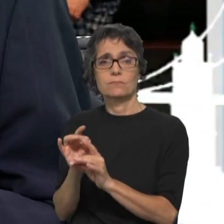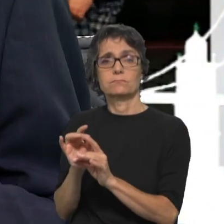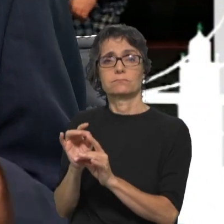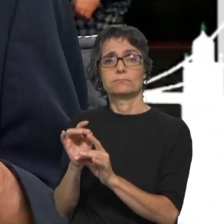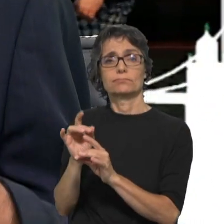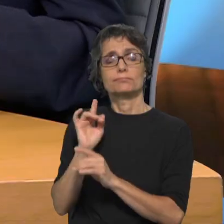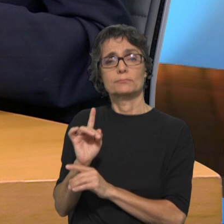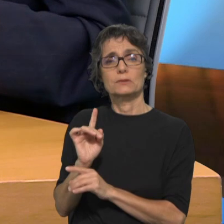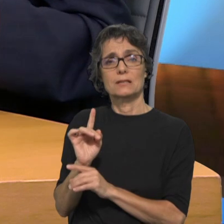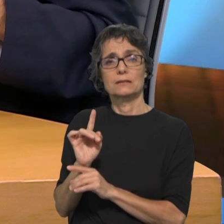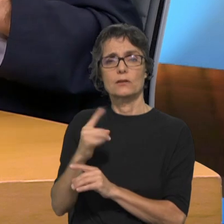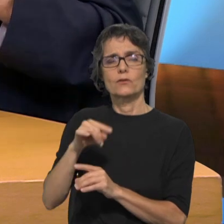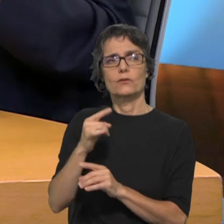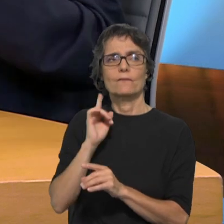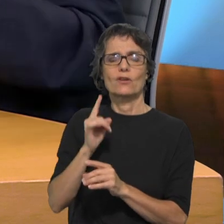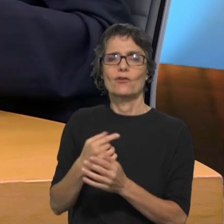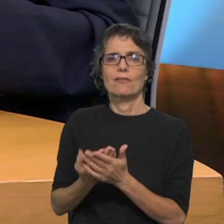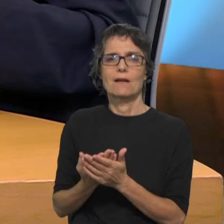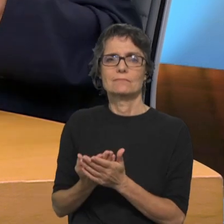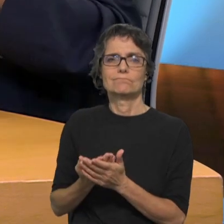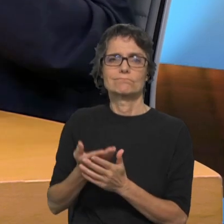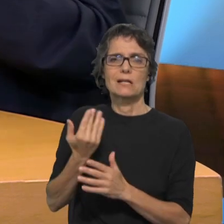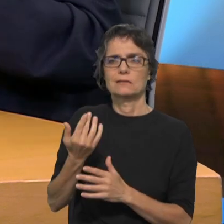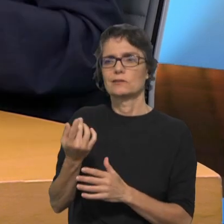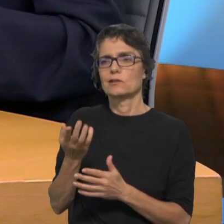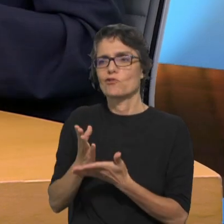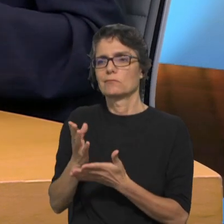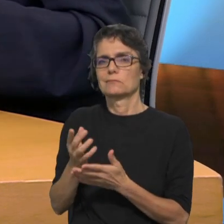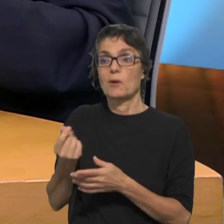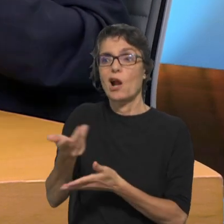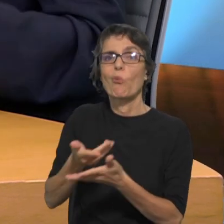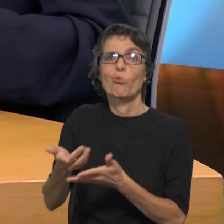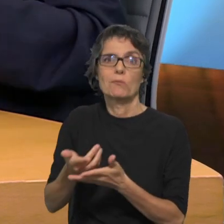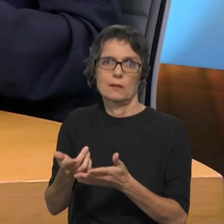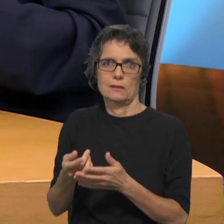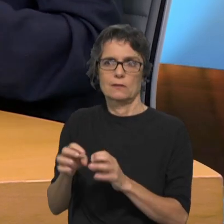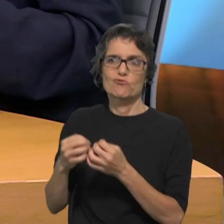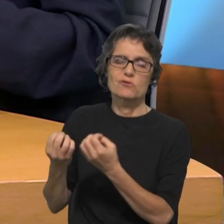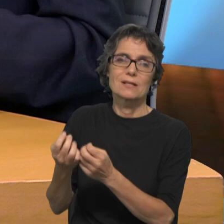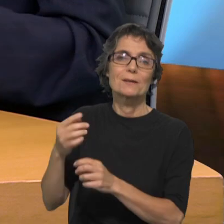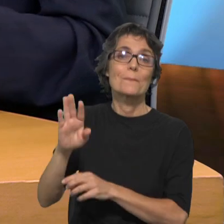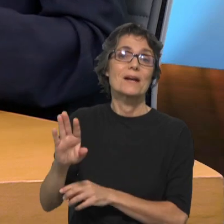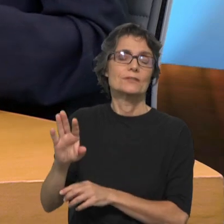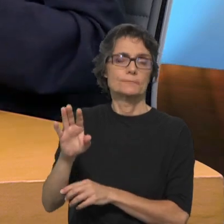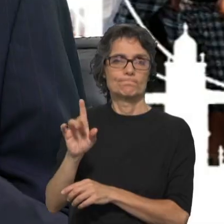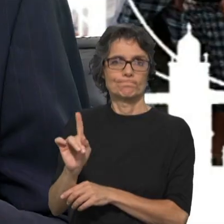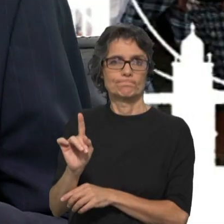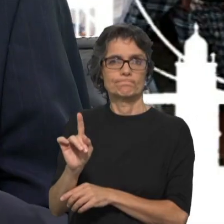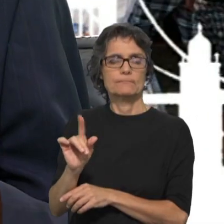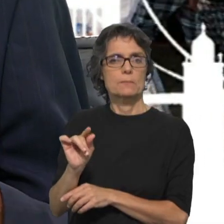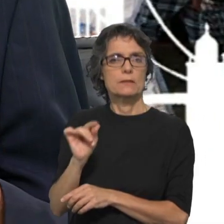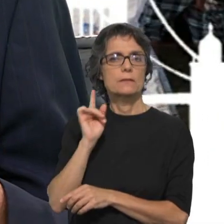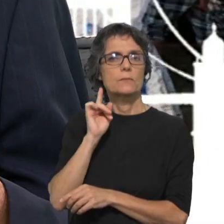vezes valorizamos mais os aspectos, provavelmente económicos, sociais, mas também, digamos, a